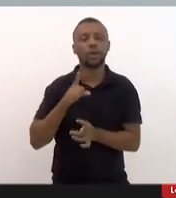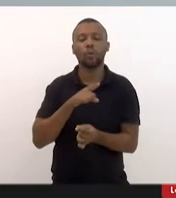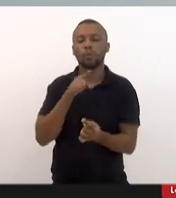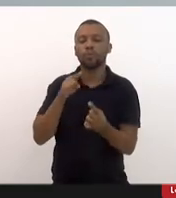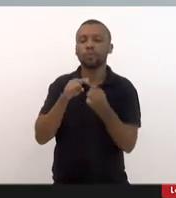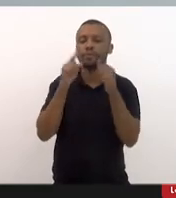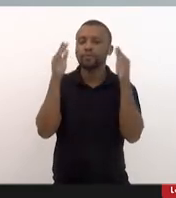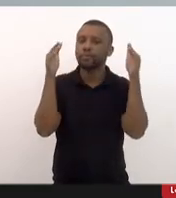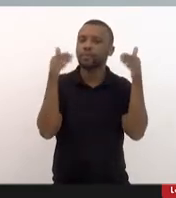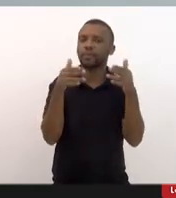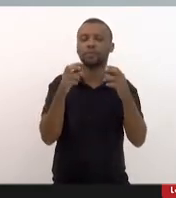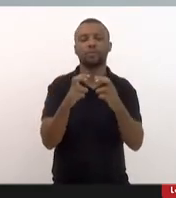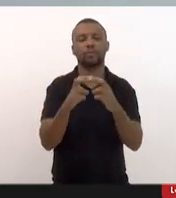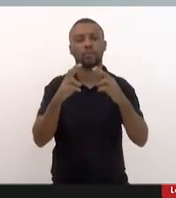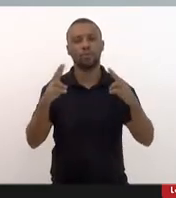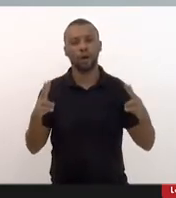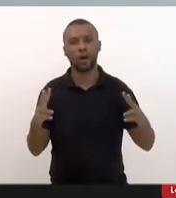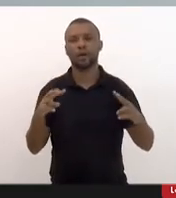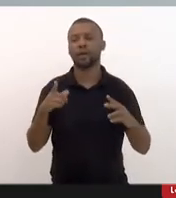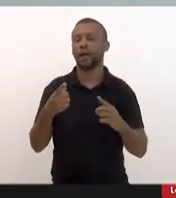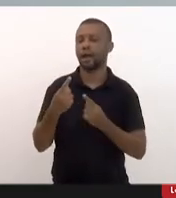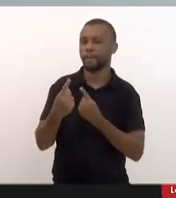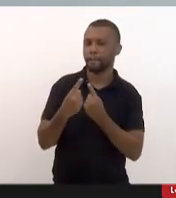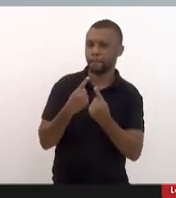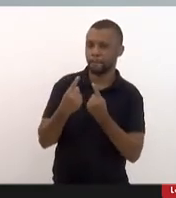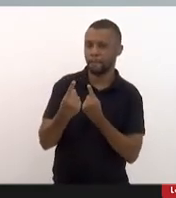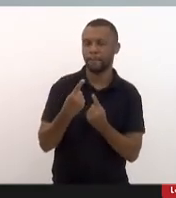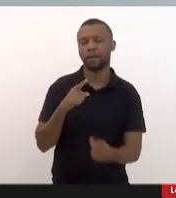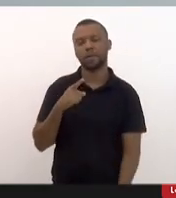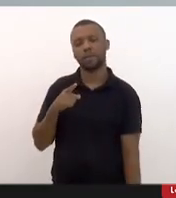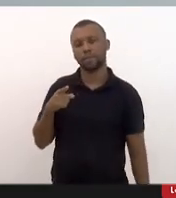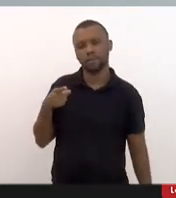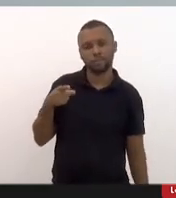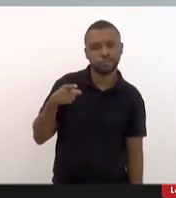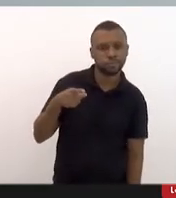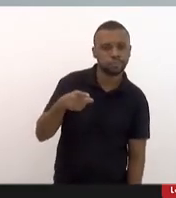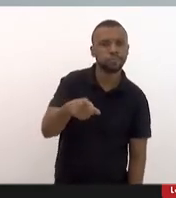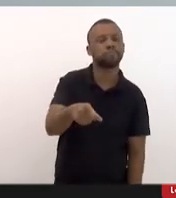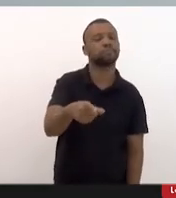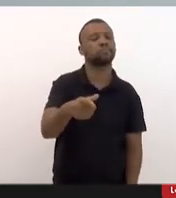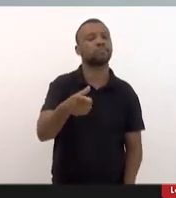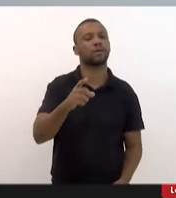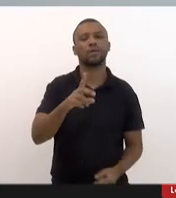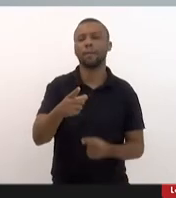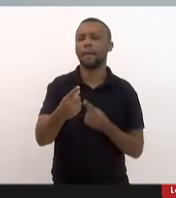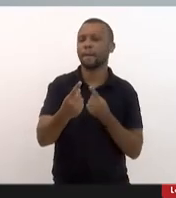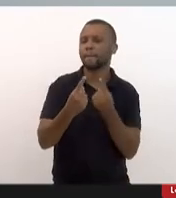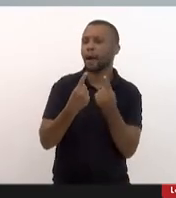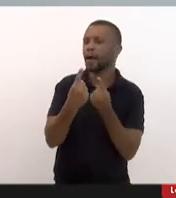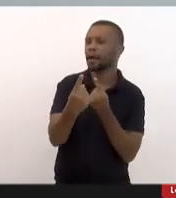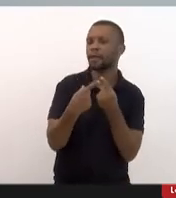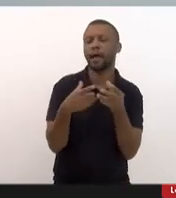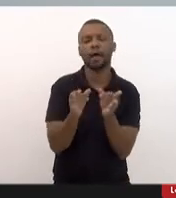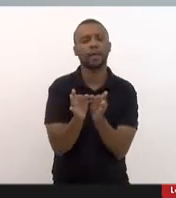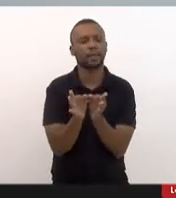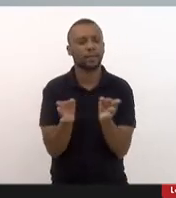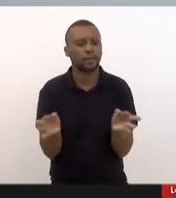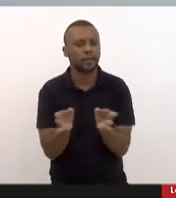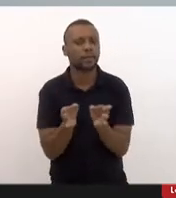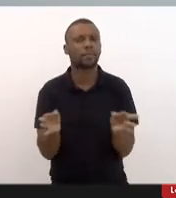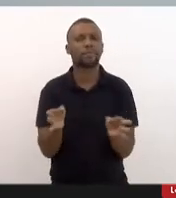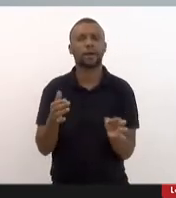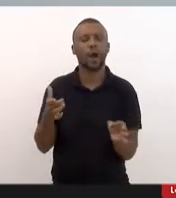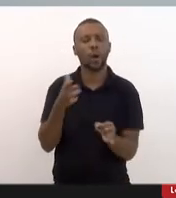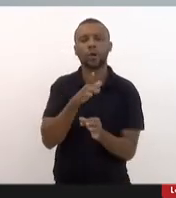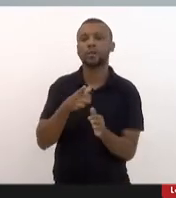objetivo o arco, né? Seria para passagem, até para só pavimento para passagem, que seria também para chegar acesso